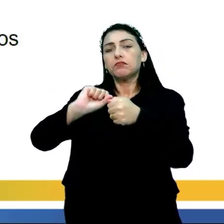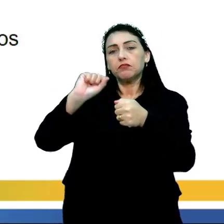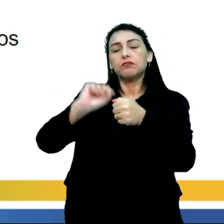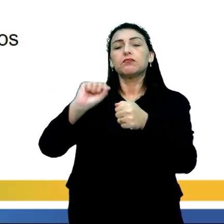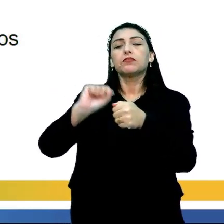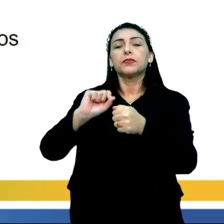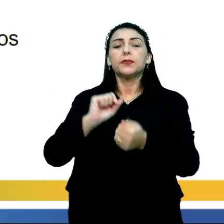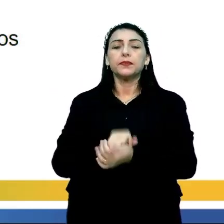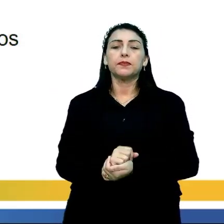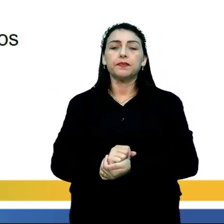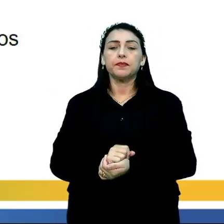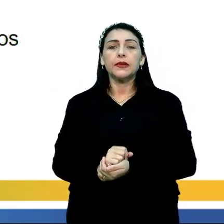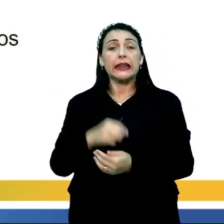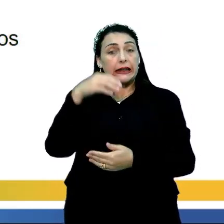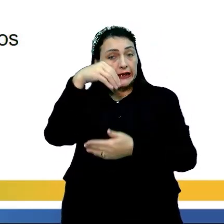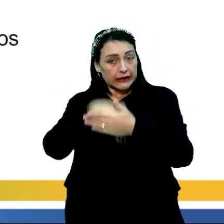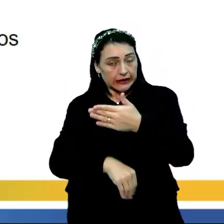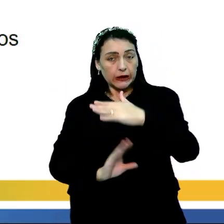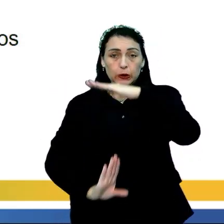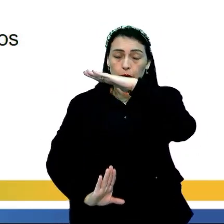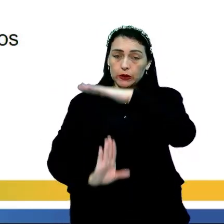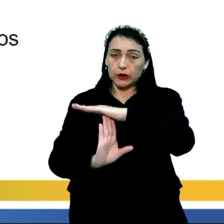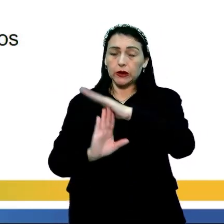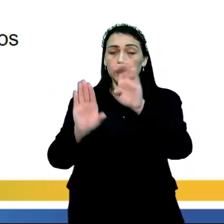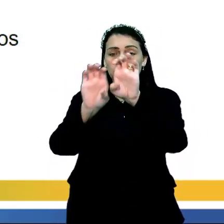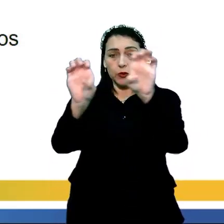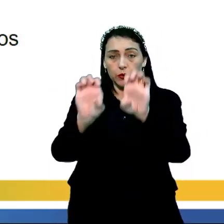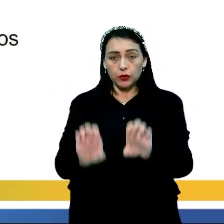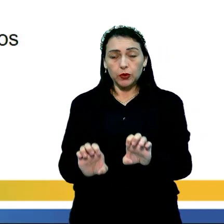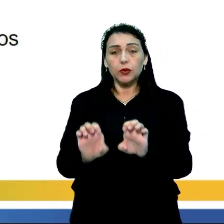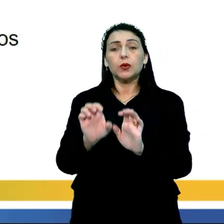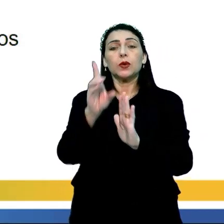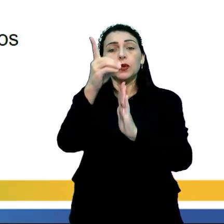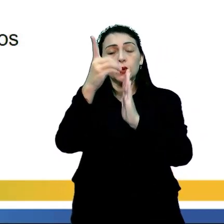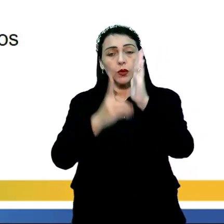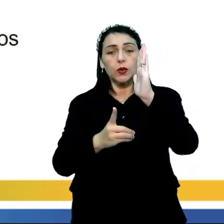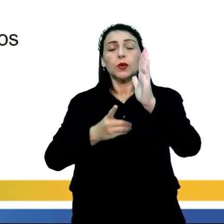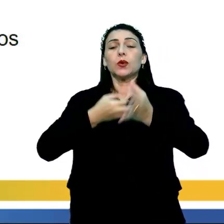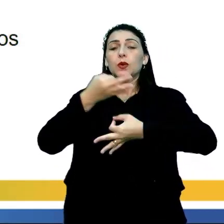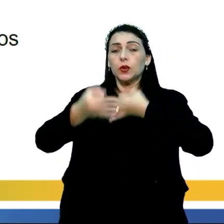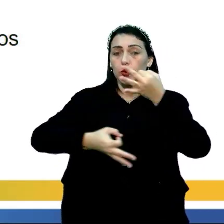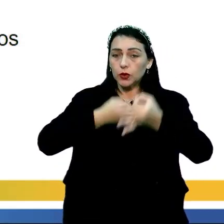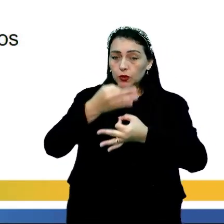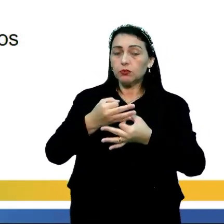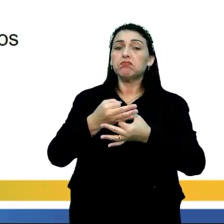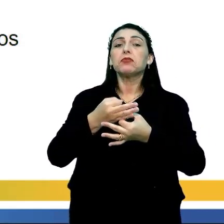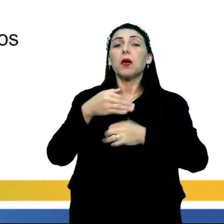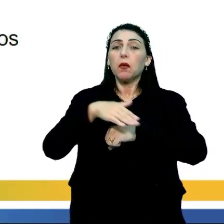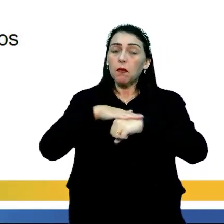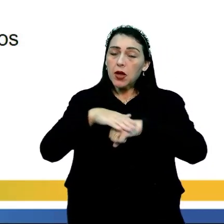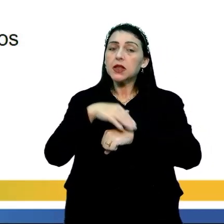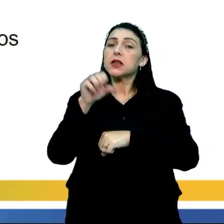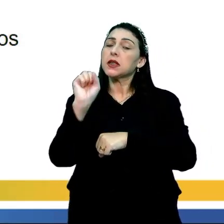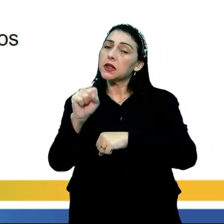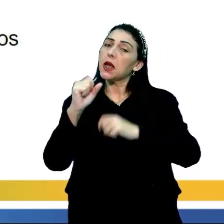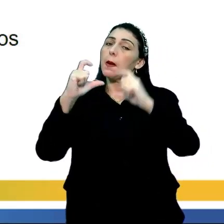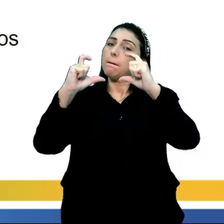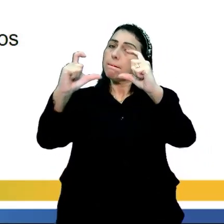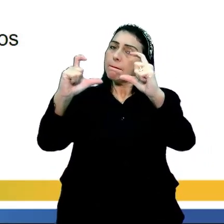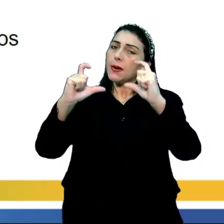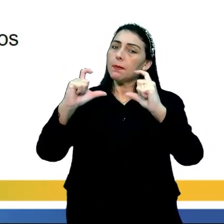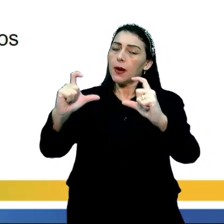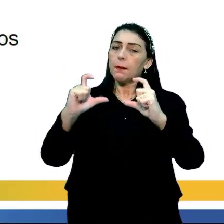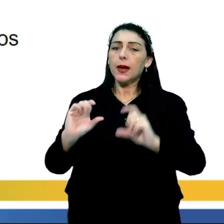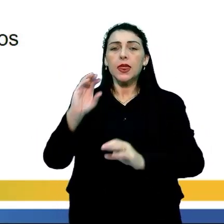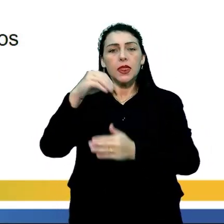histórica. E dentro dos limites estruturais de um texto dissertativo argumentativo em prosa? Sim, meu texto está escrito em parágrafos,